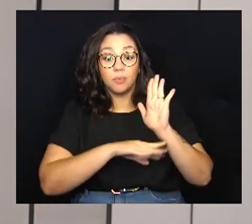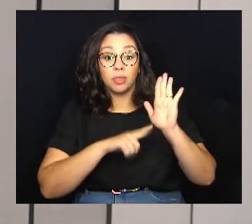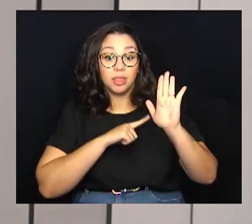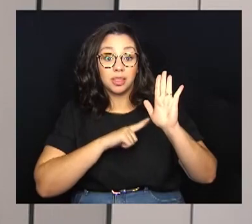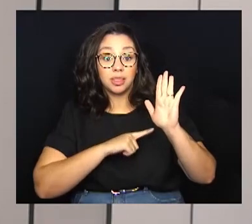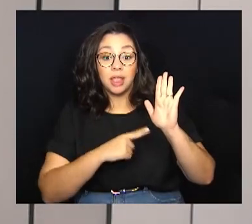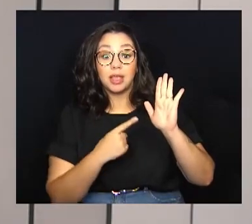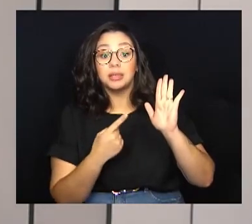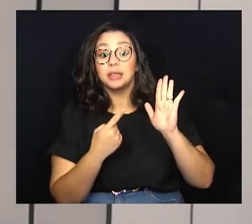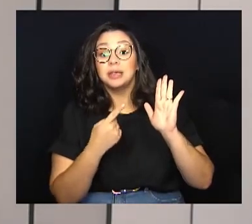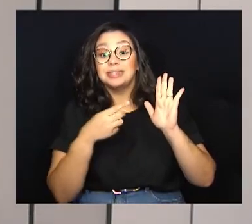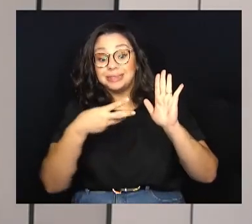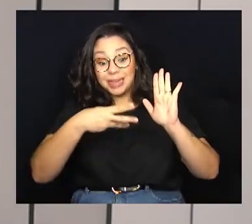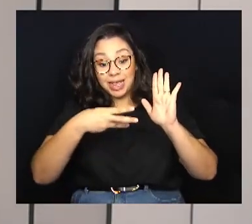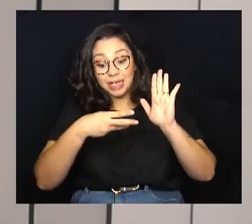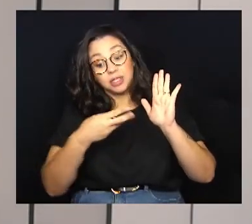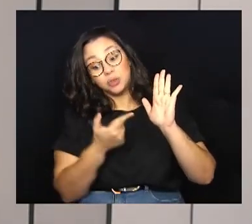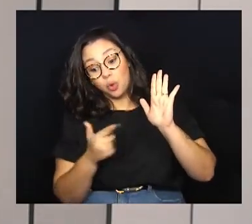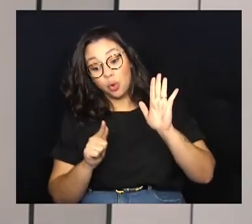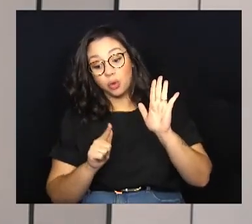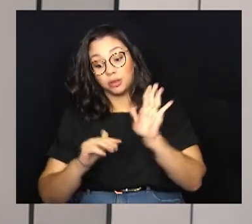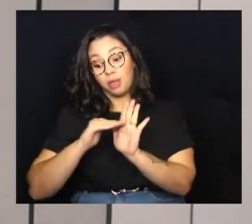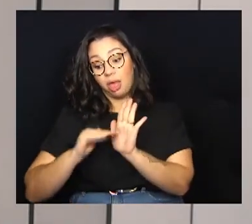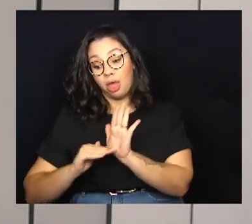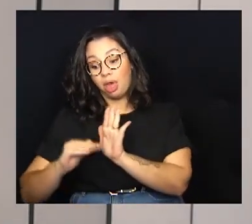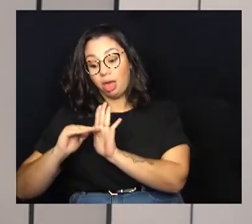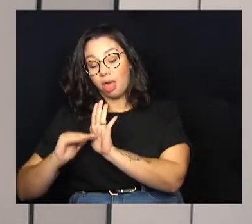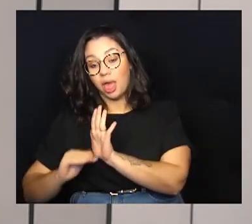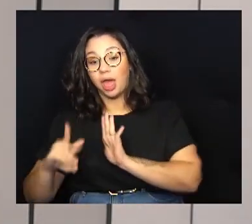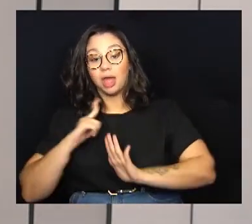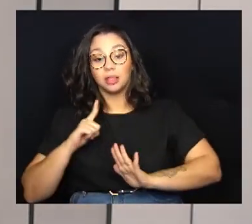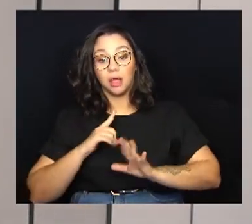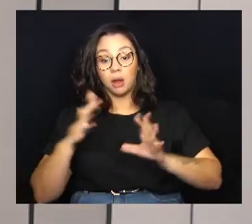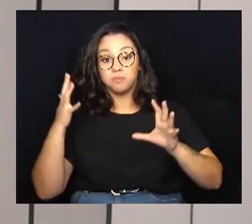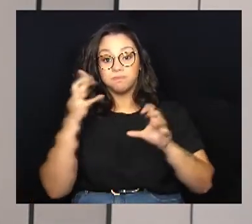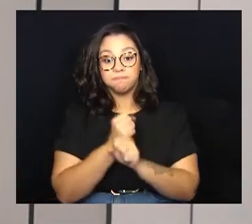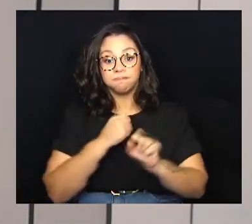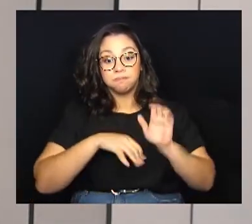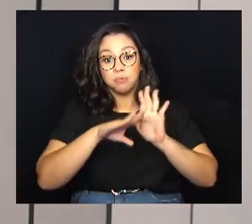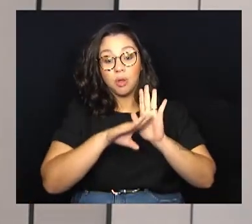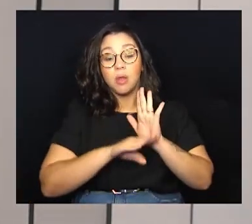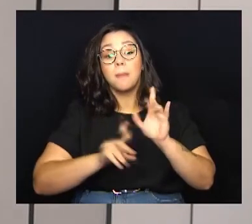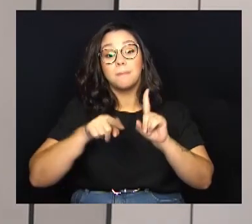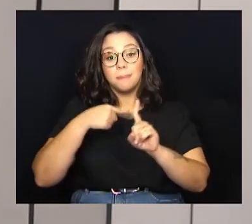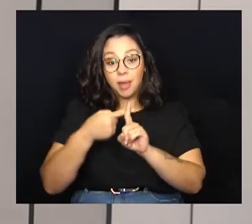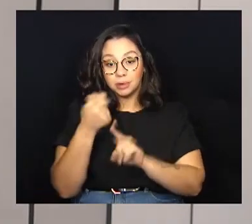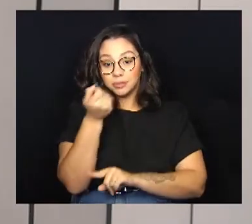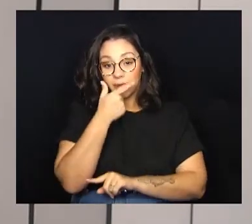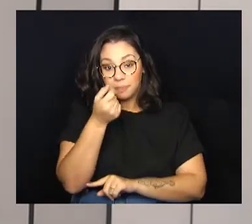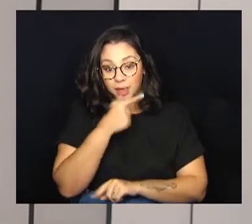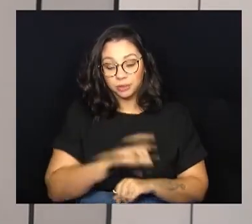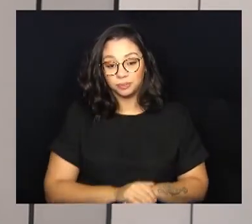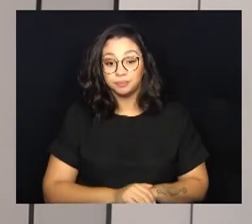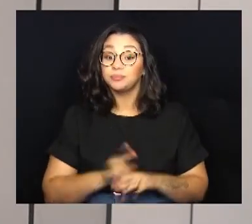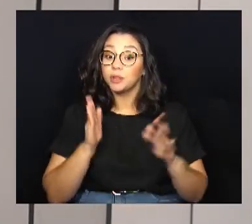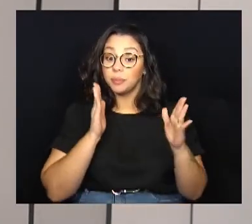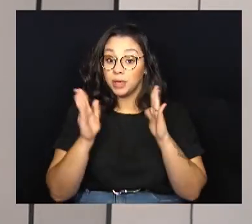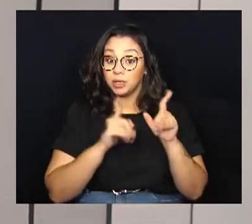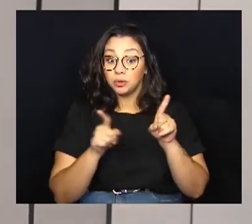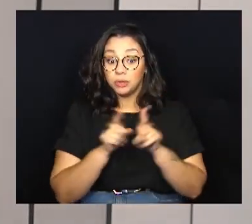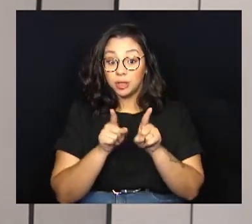140 substâncias foram identificadas e incluídas na lista de drogas proibidas para o uso no Brasil.